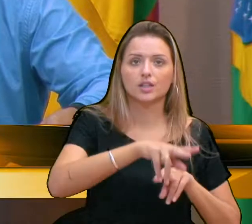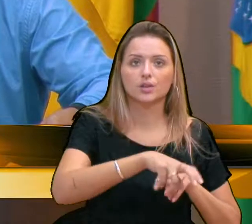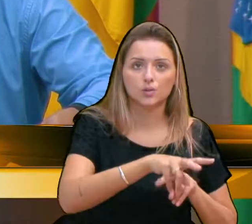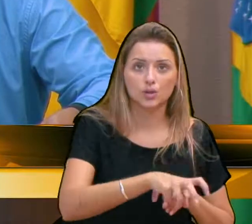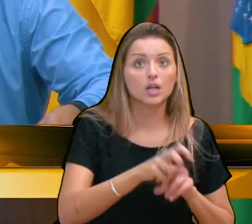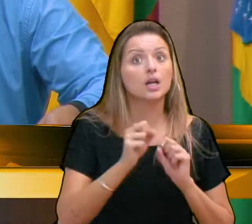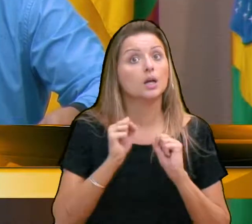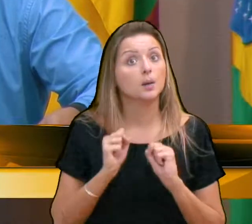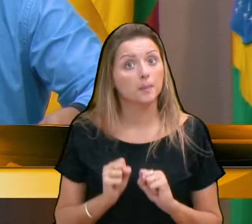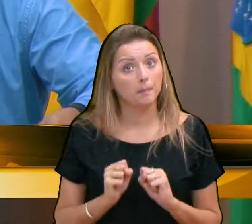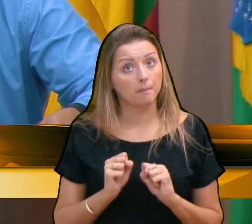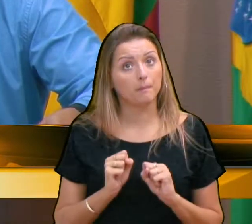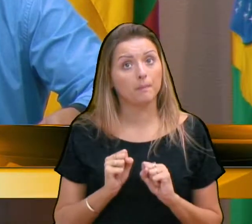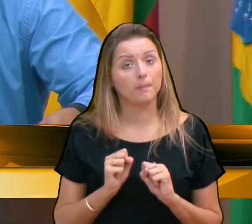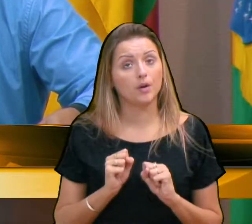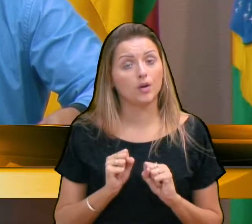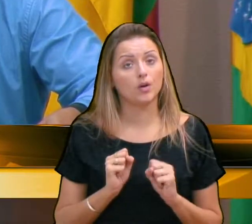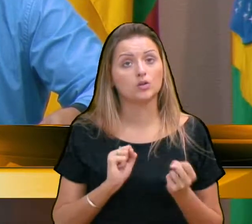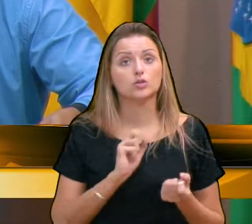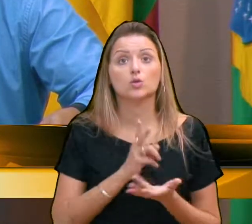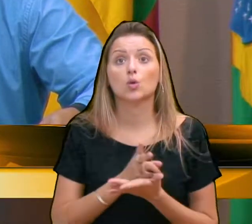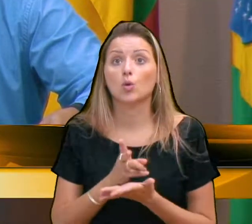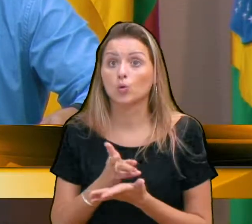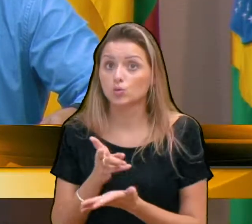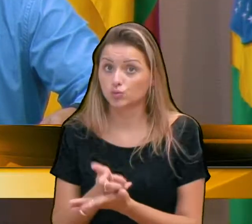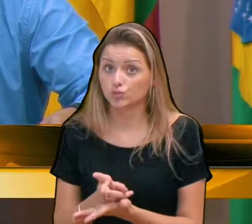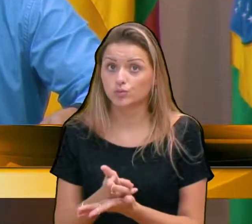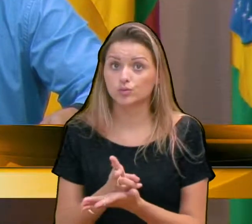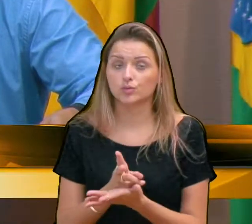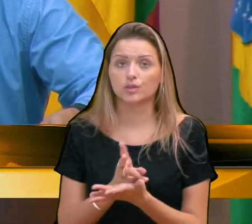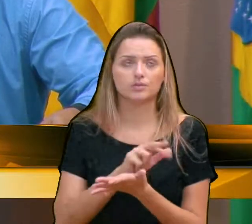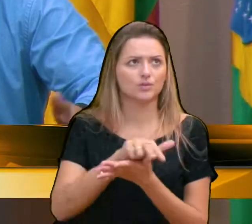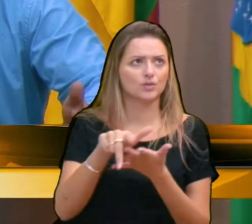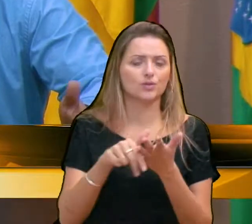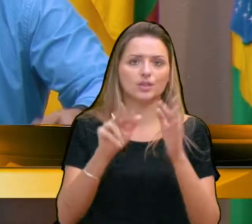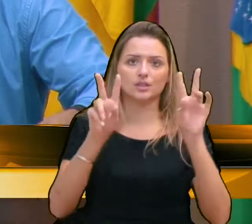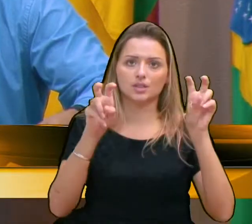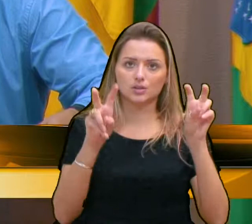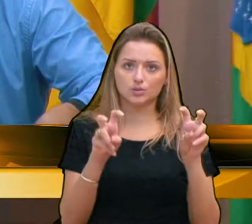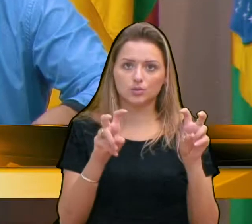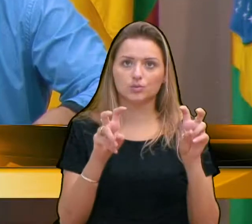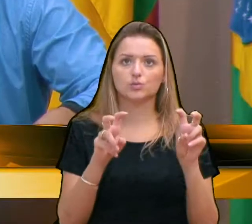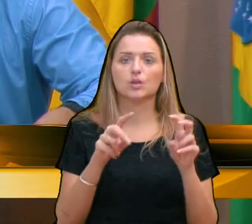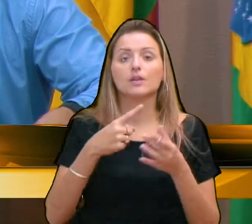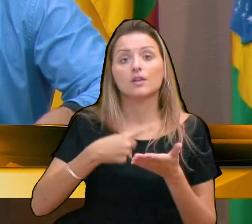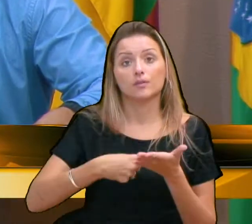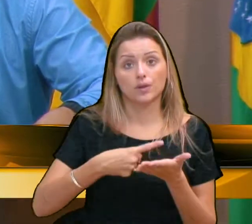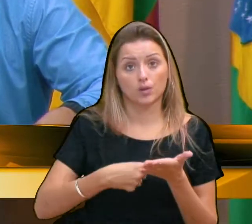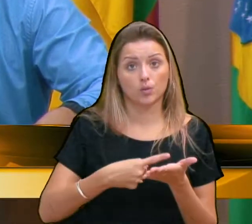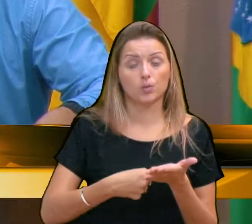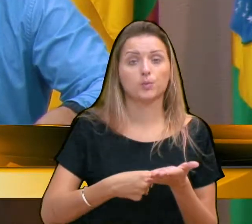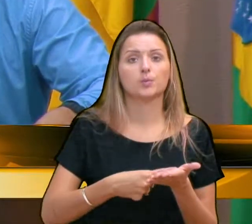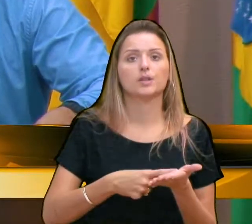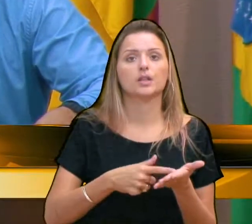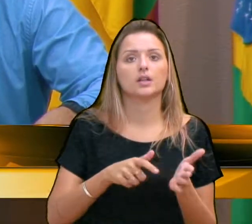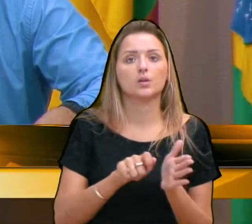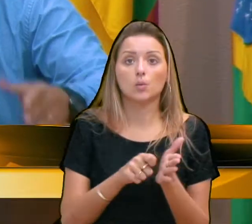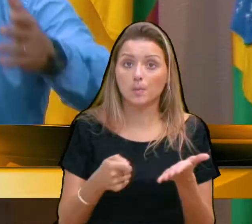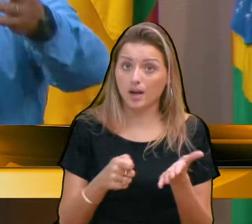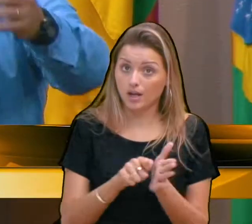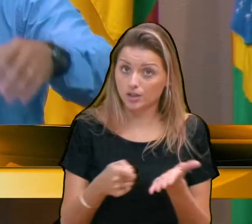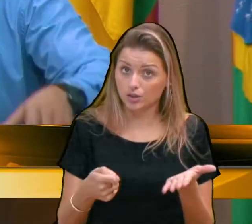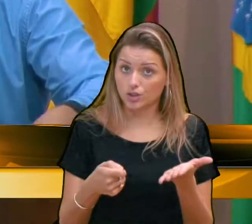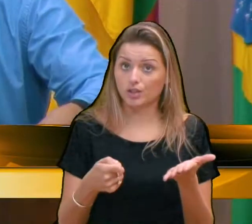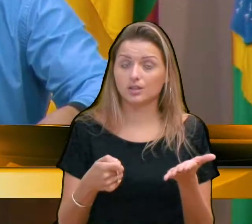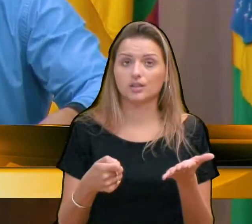sim contribuir muito, vários assuntos. A gente vai sim marcar uma agenda junto à Secretaria de Agricultura, também